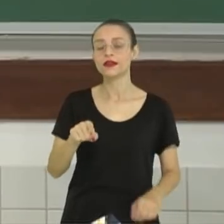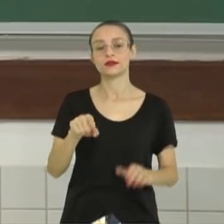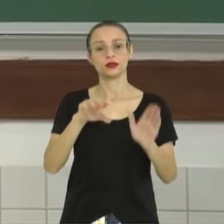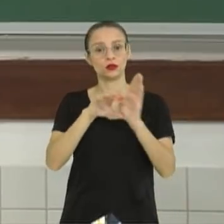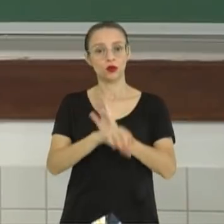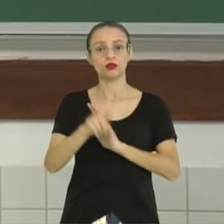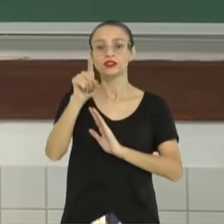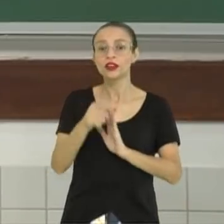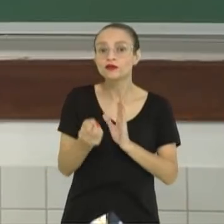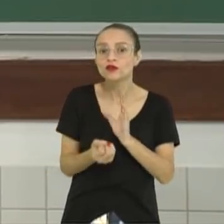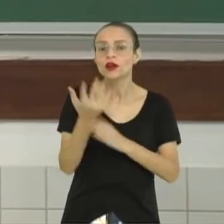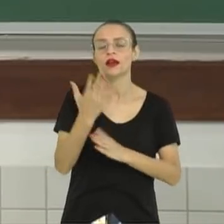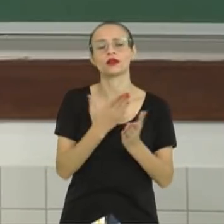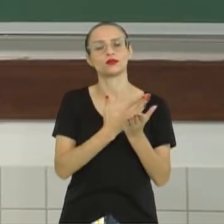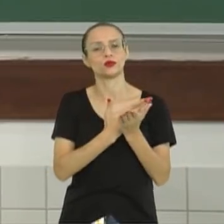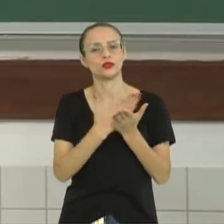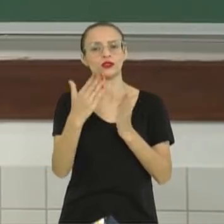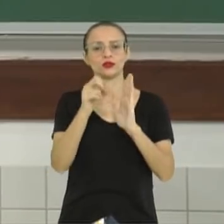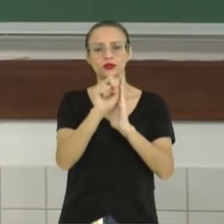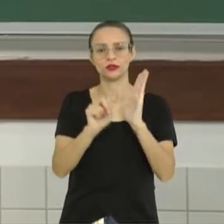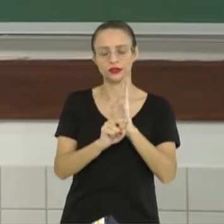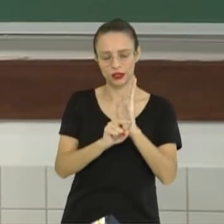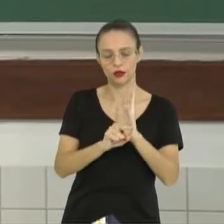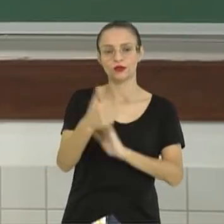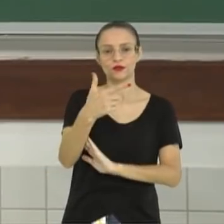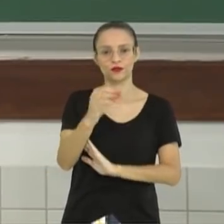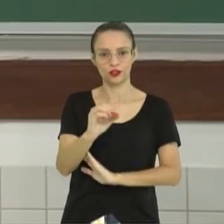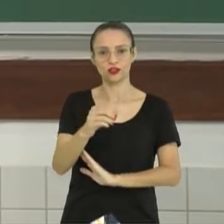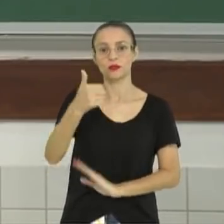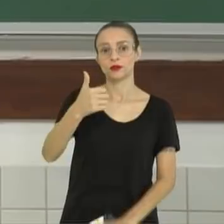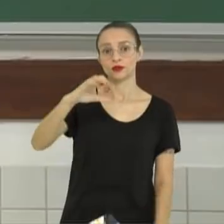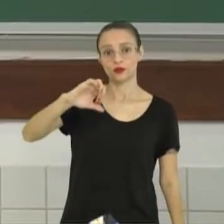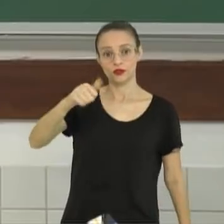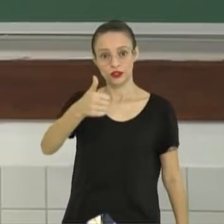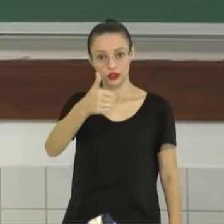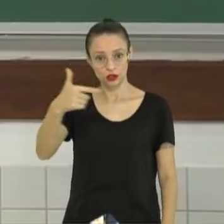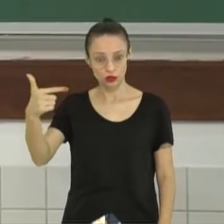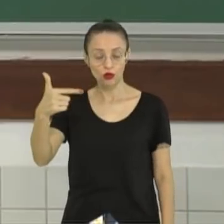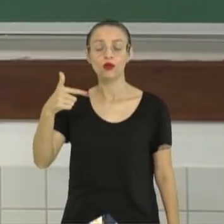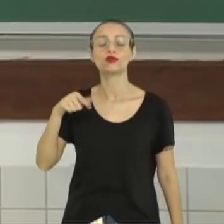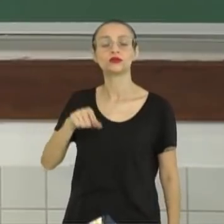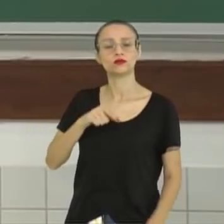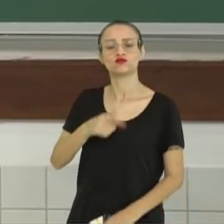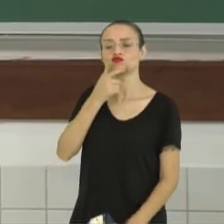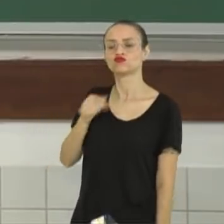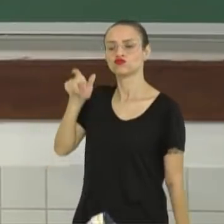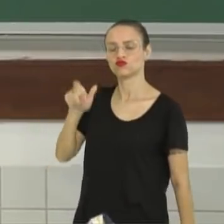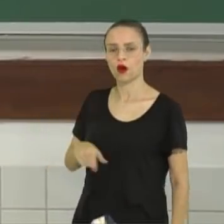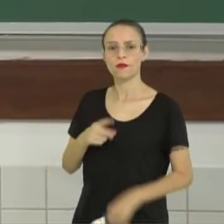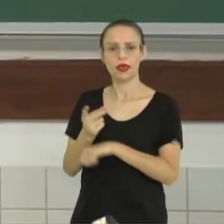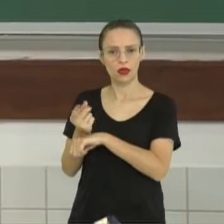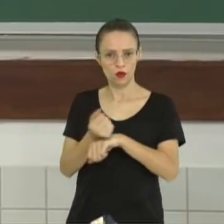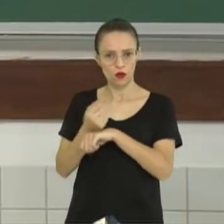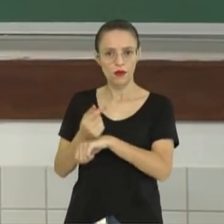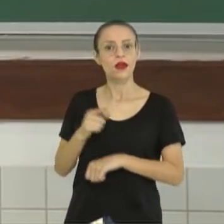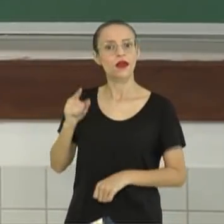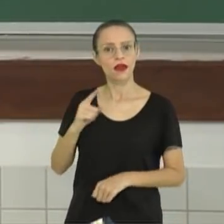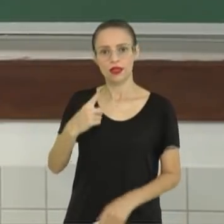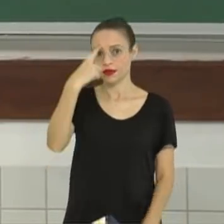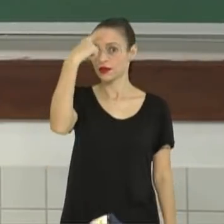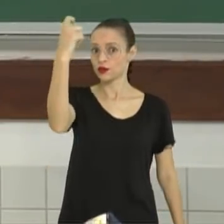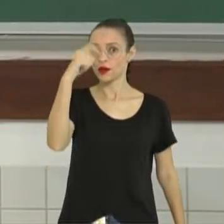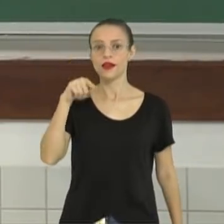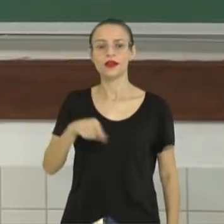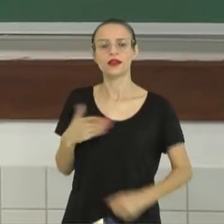em 1912, pelo sueco Rudolf Kellen, um economista, que teve como base aquele livro do